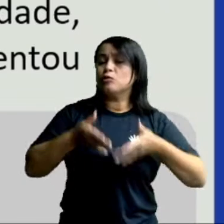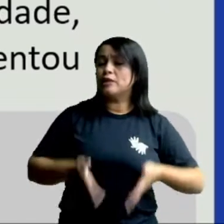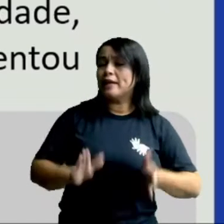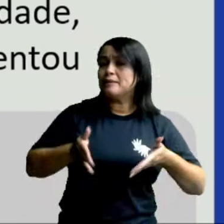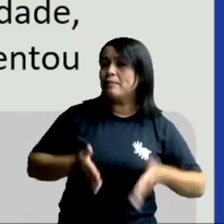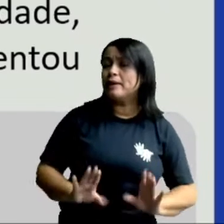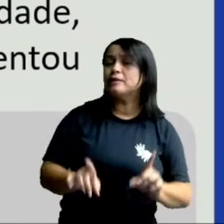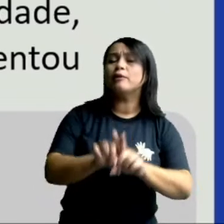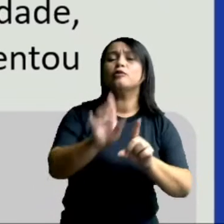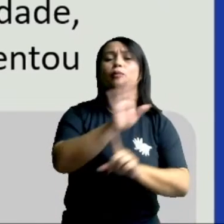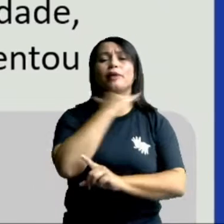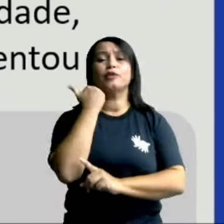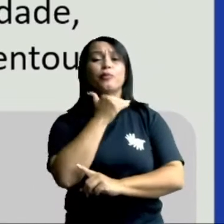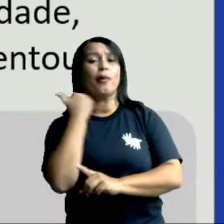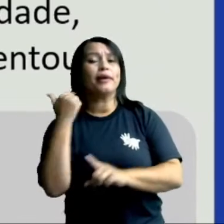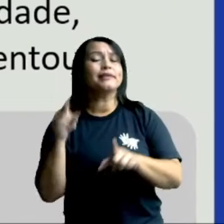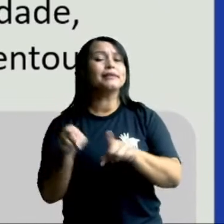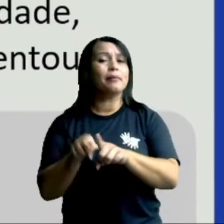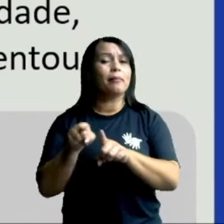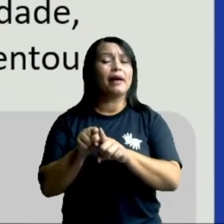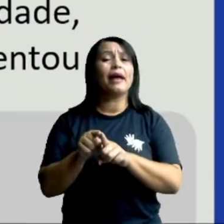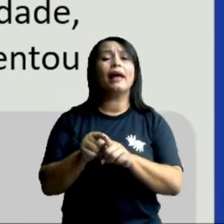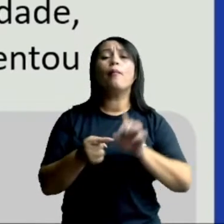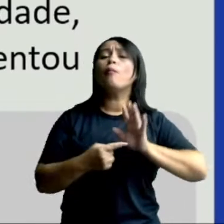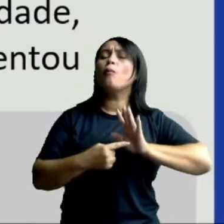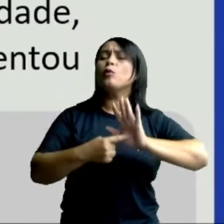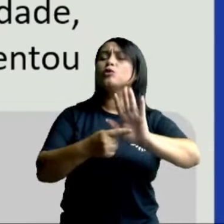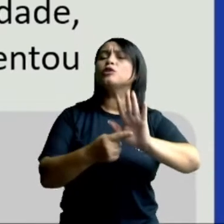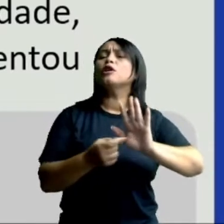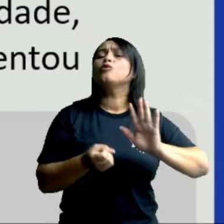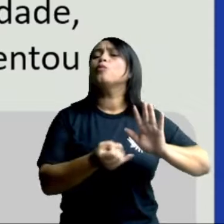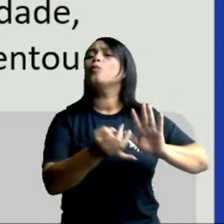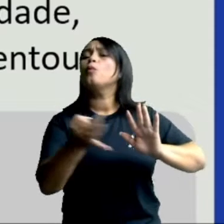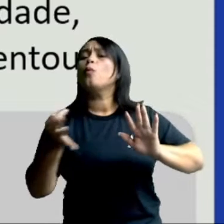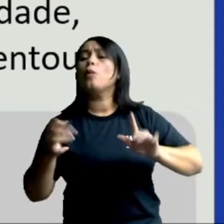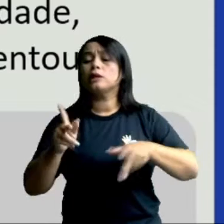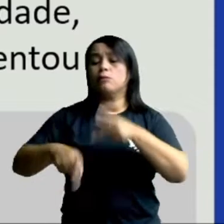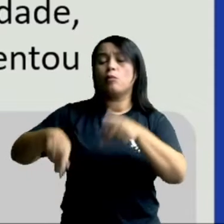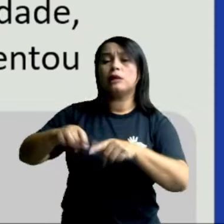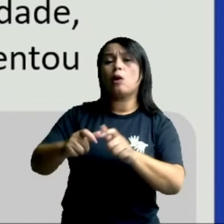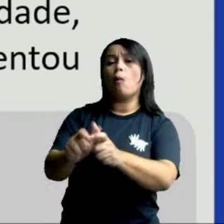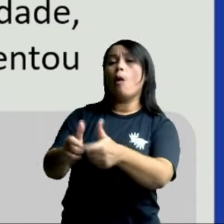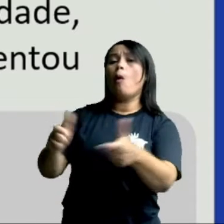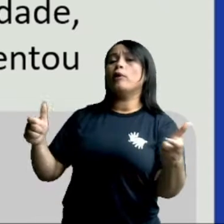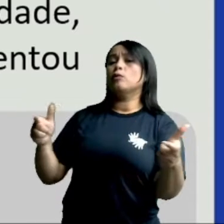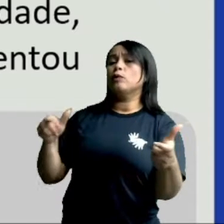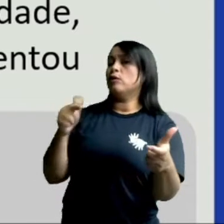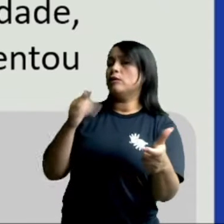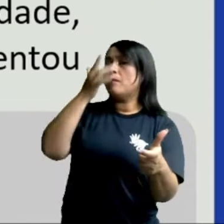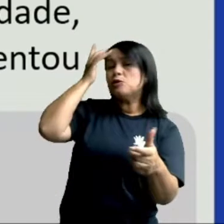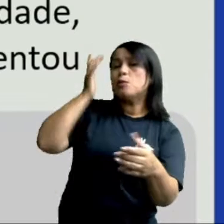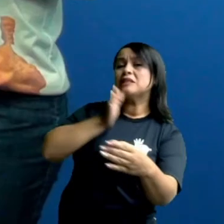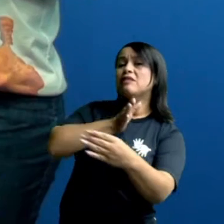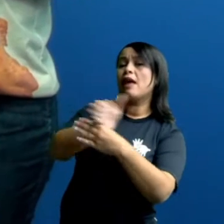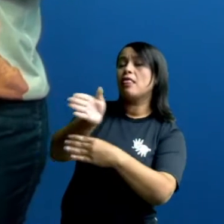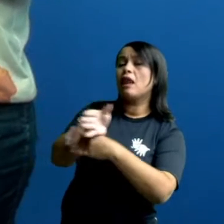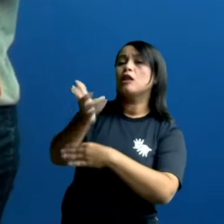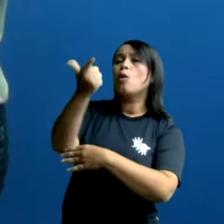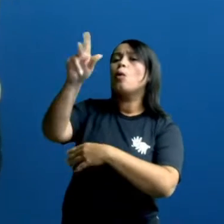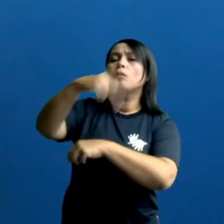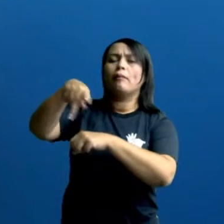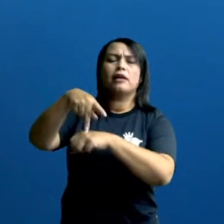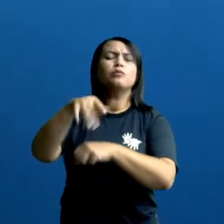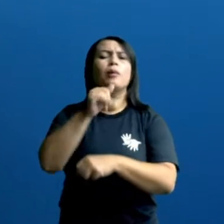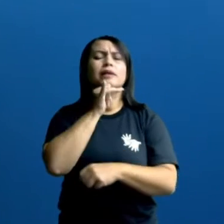mortalidade, representando o quanto uma população aumentou sem considerar a entrada de imigrantes. Aí, para a gente,